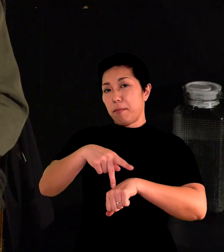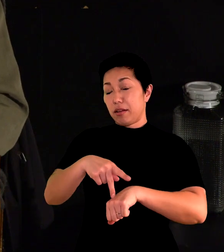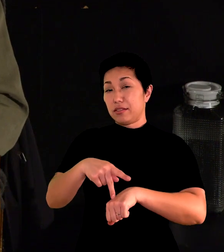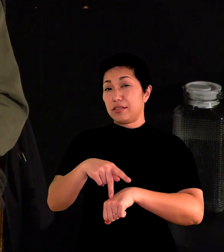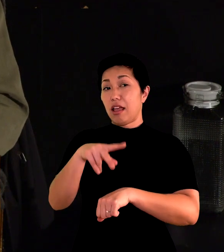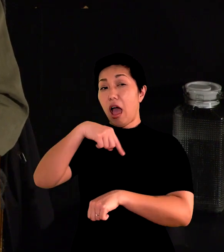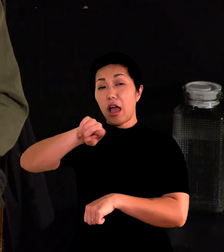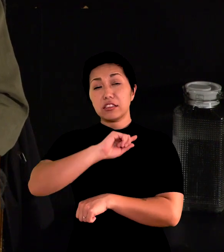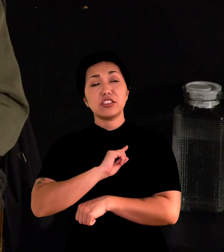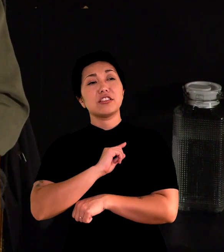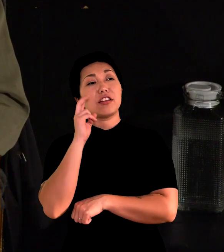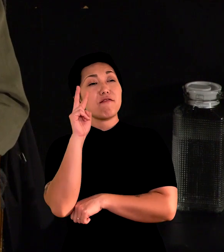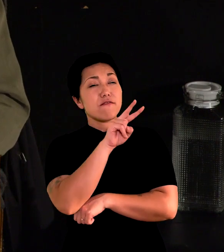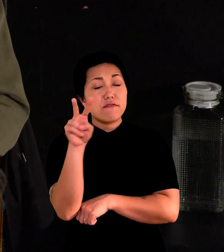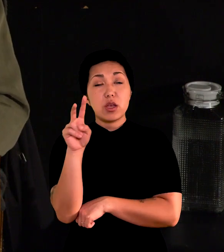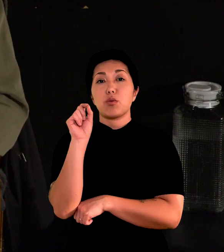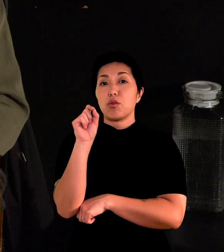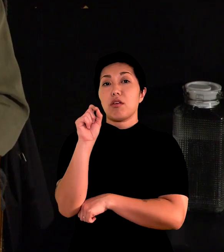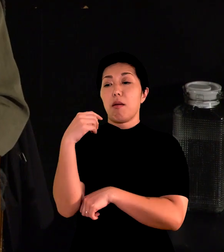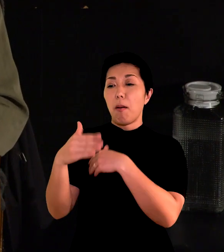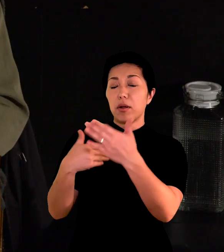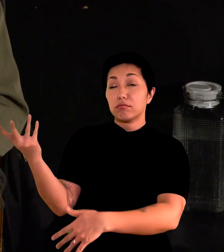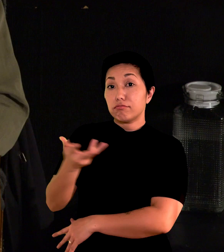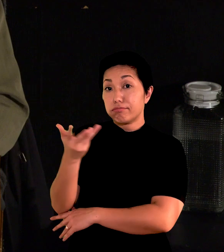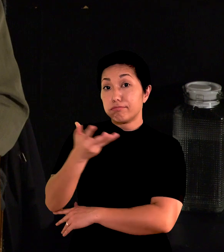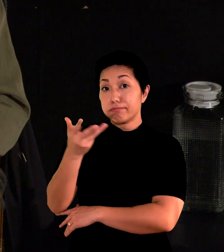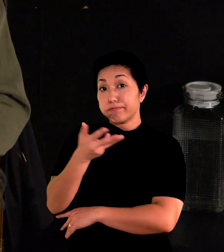estamos assistindo um processo acelerado